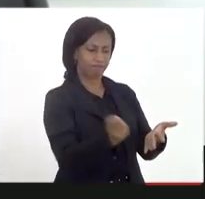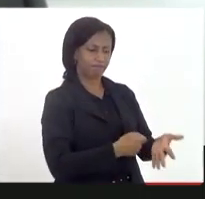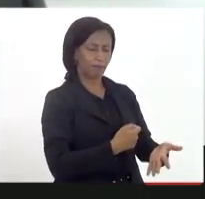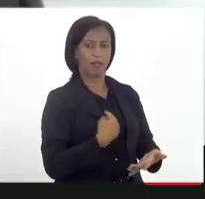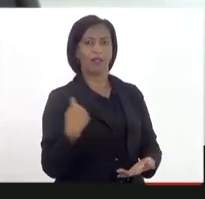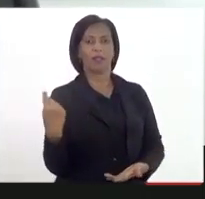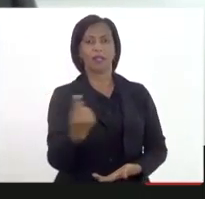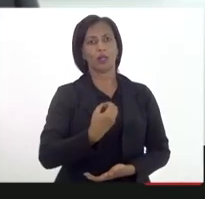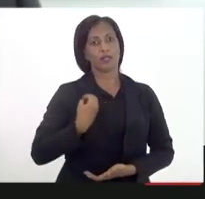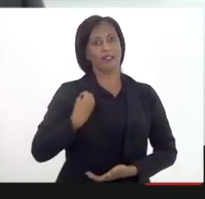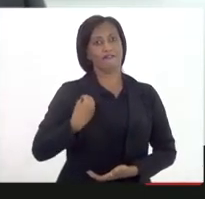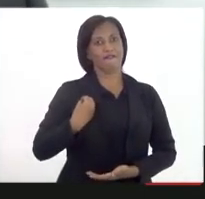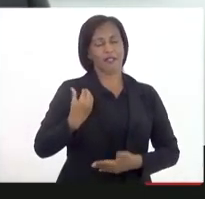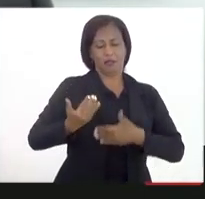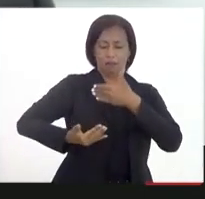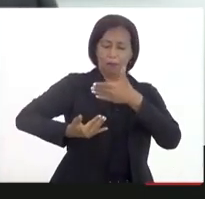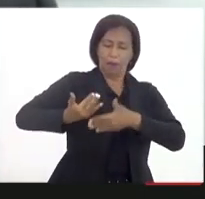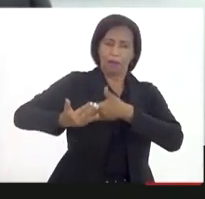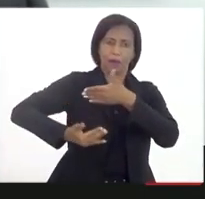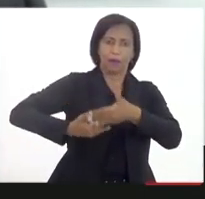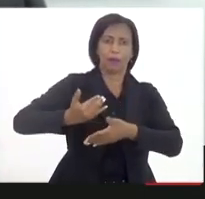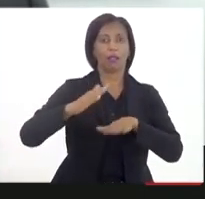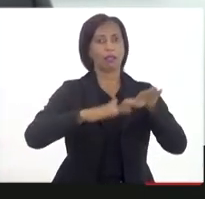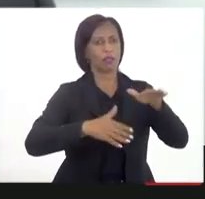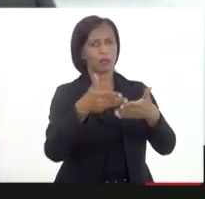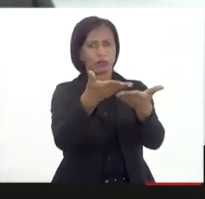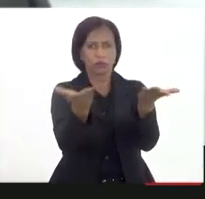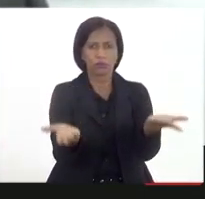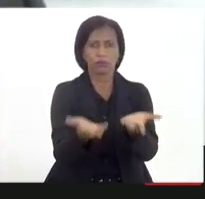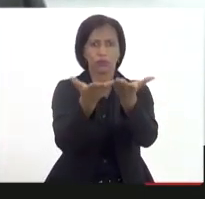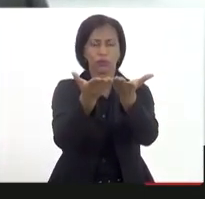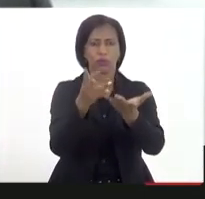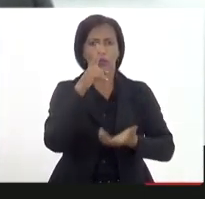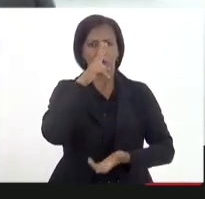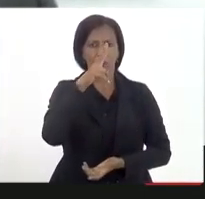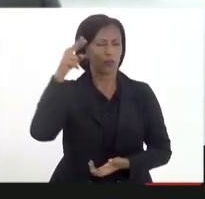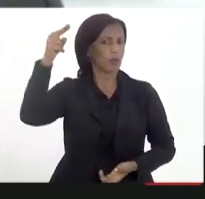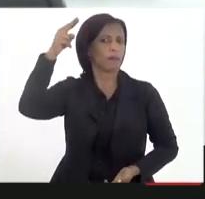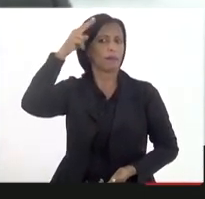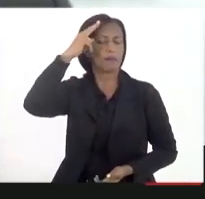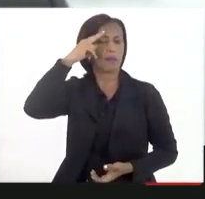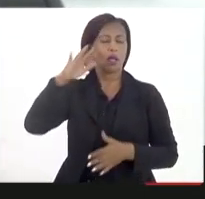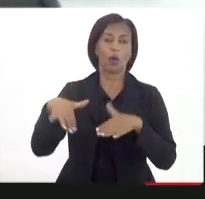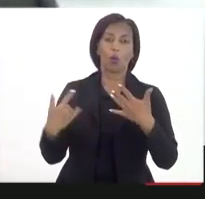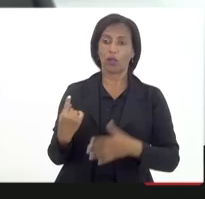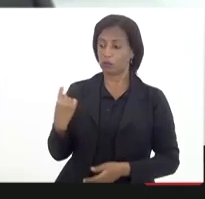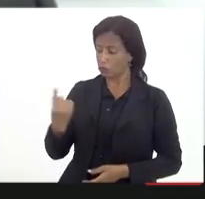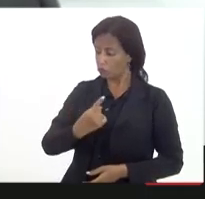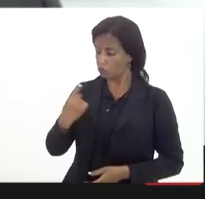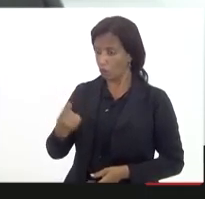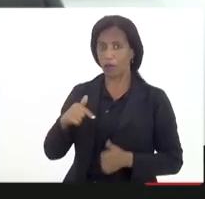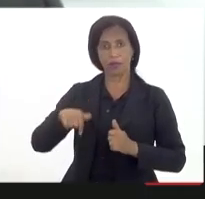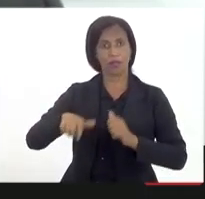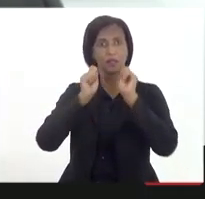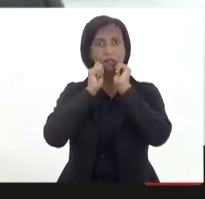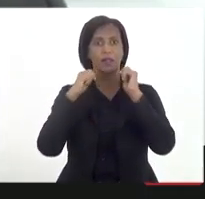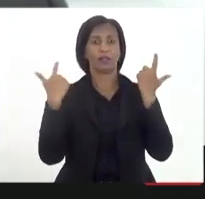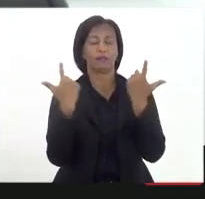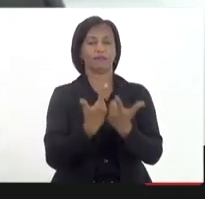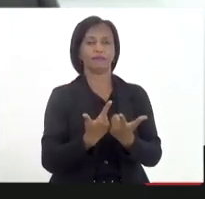nas nossas carreiras na nossa trajetória tanto dos Senhores oficiais das forças militares do Rio de Janeiro quanto nós aqui na Assembleia